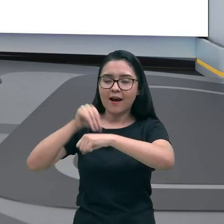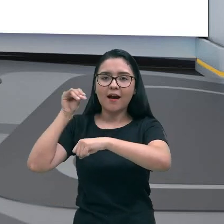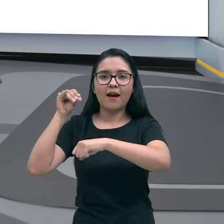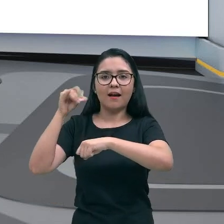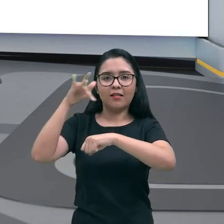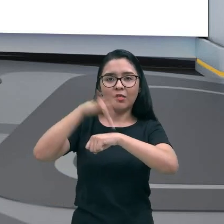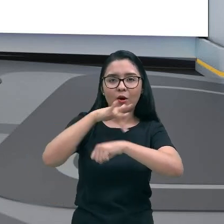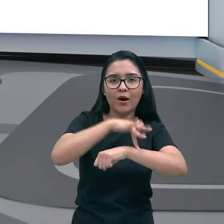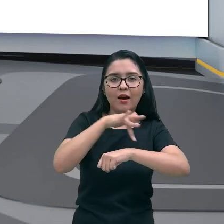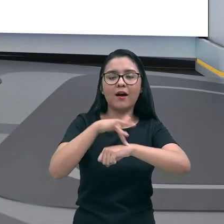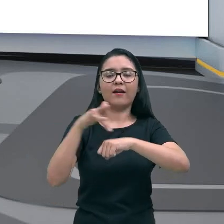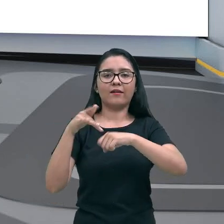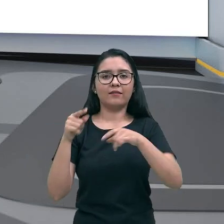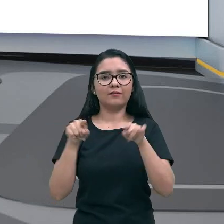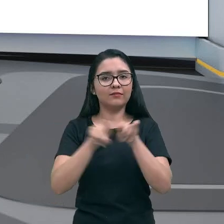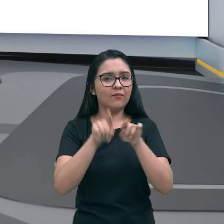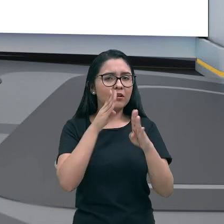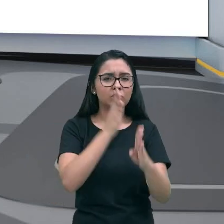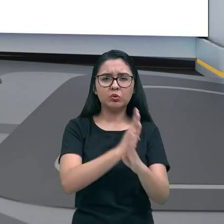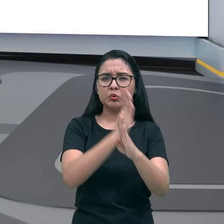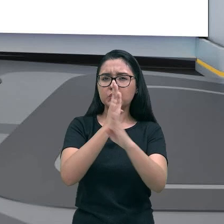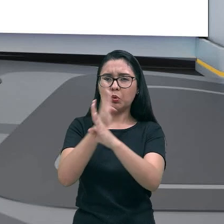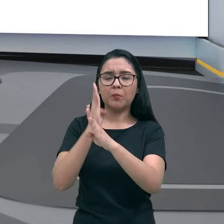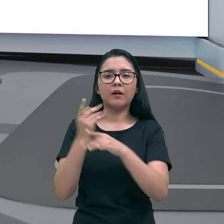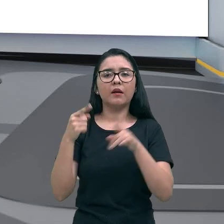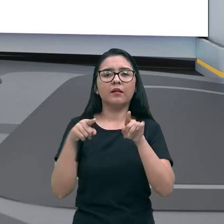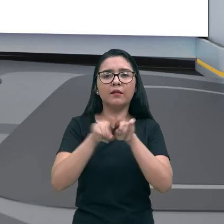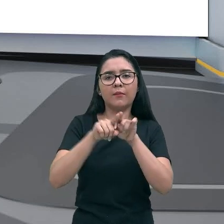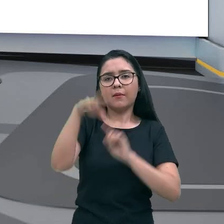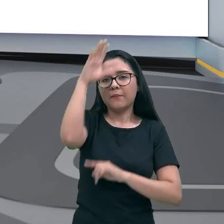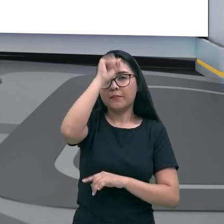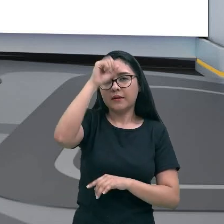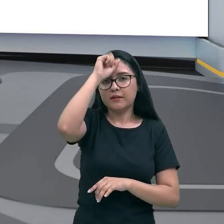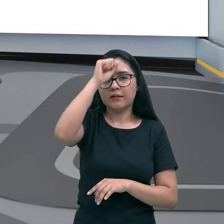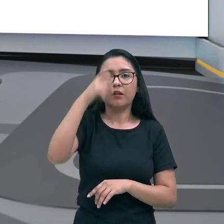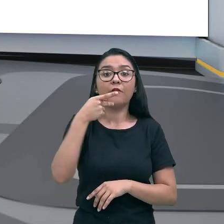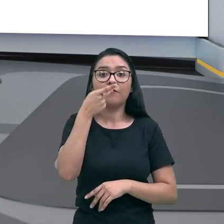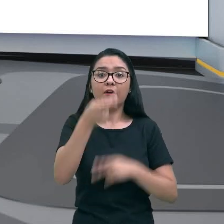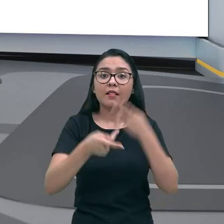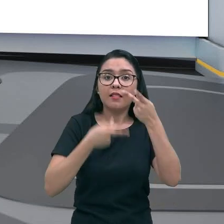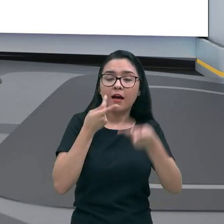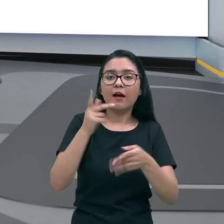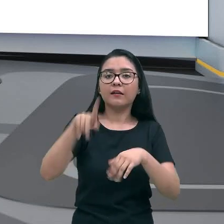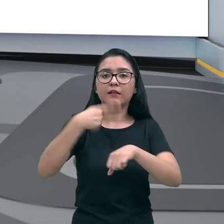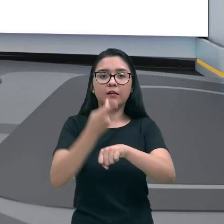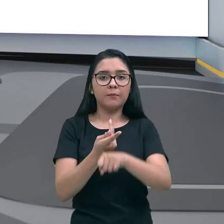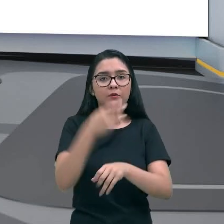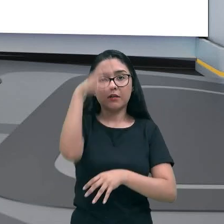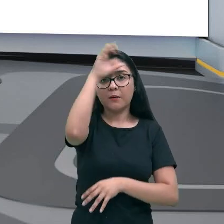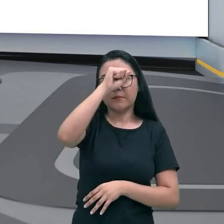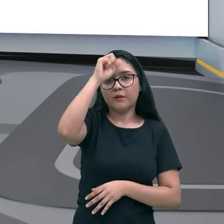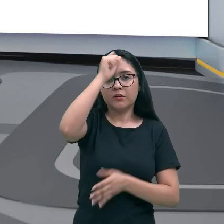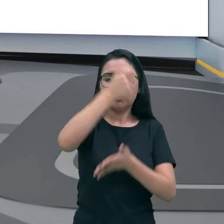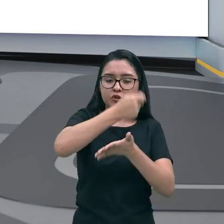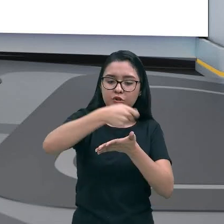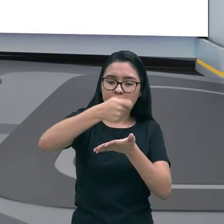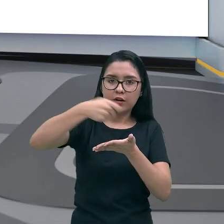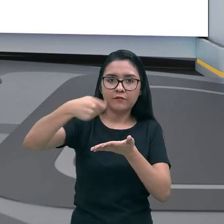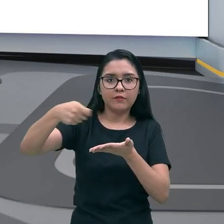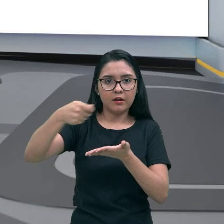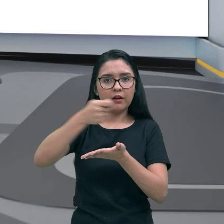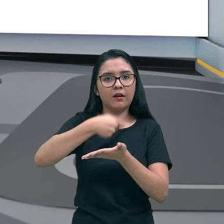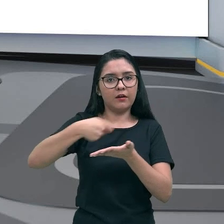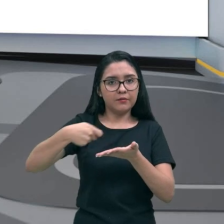de repente, aprendendo a falar e depois, mais adiante, aprendendo a escrever, a desenvolver essa coordenação